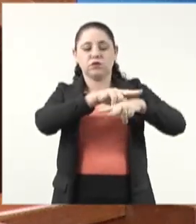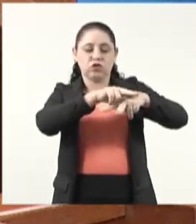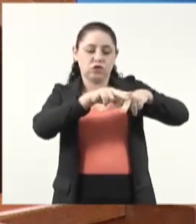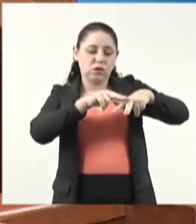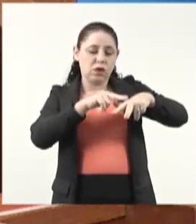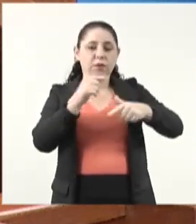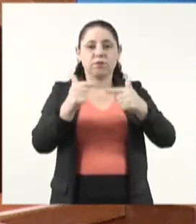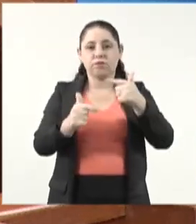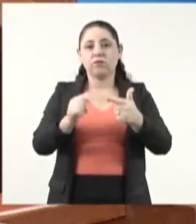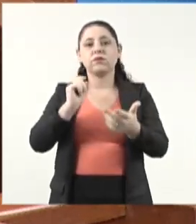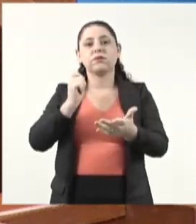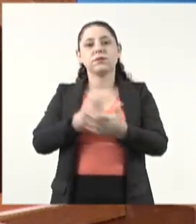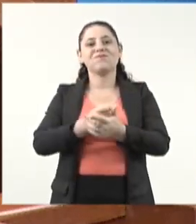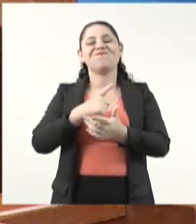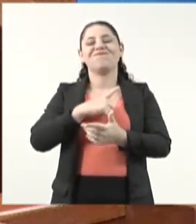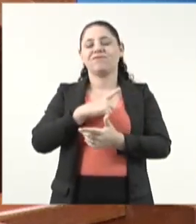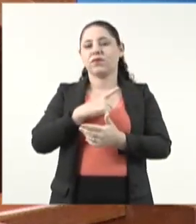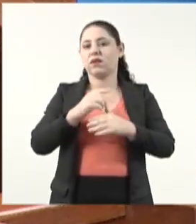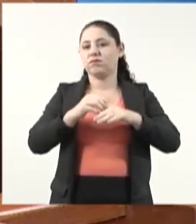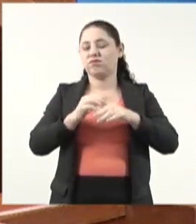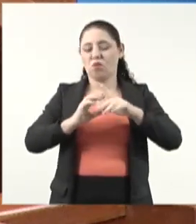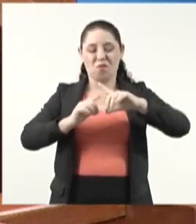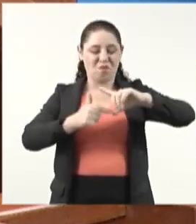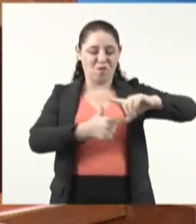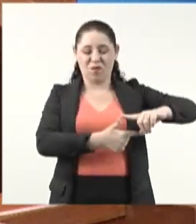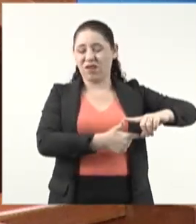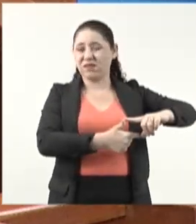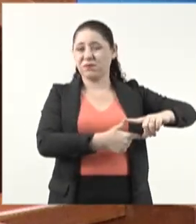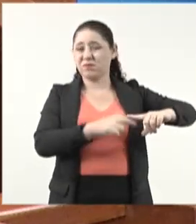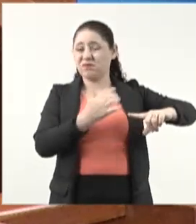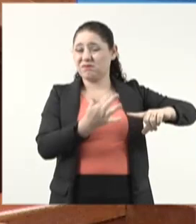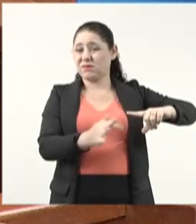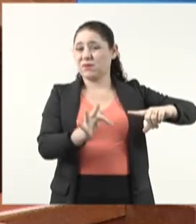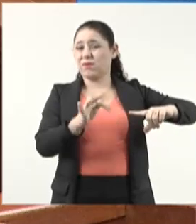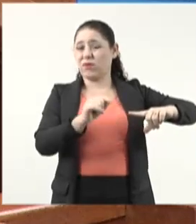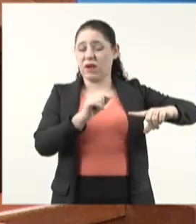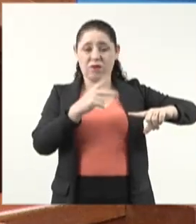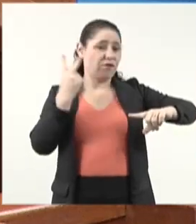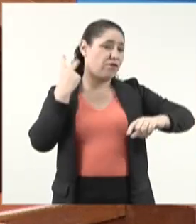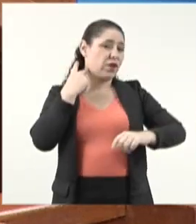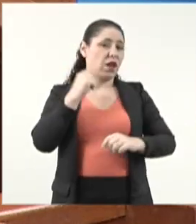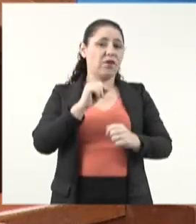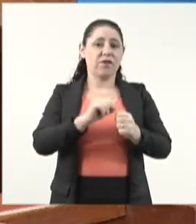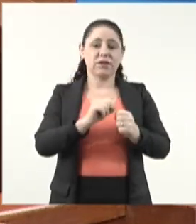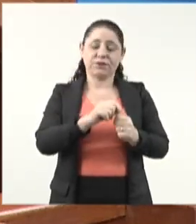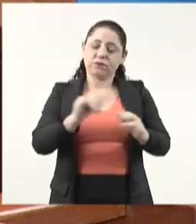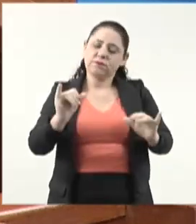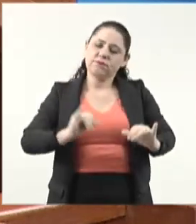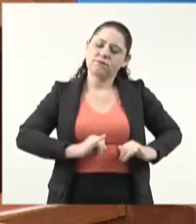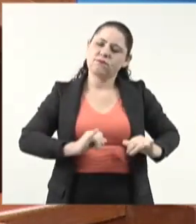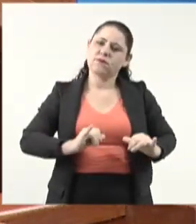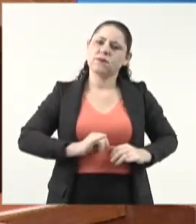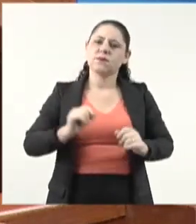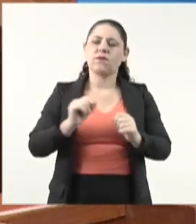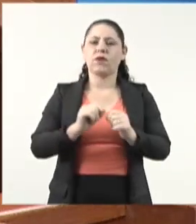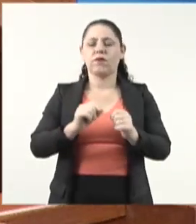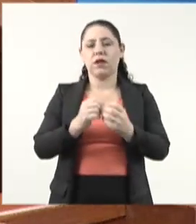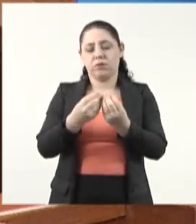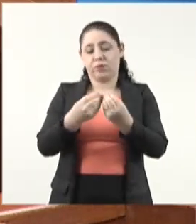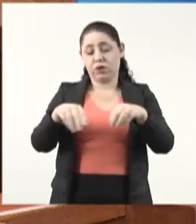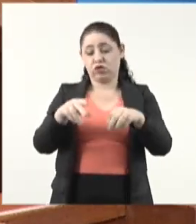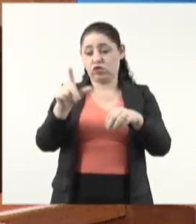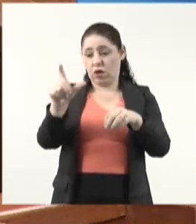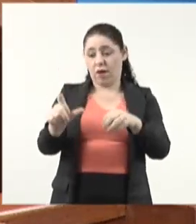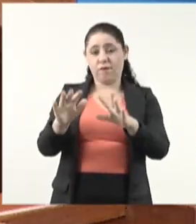existe, ela é efetiva e ela exclui, ela machuca, né, primeiramente a vítima, ela machuca a vítima, ela causa um dano à família